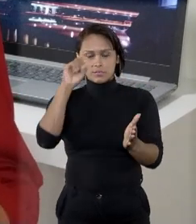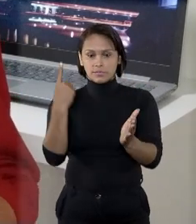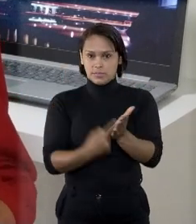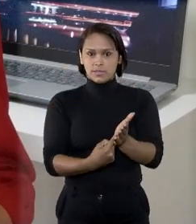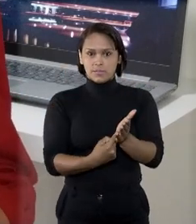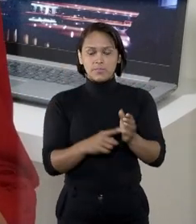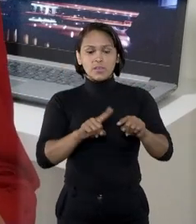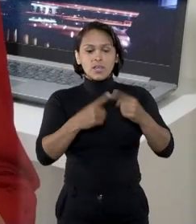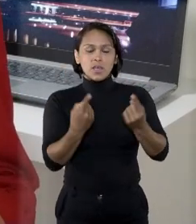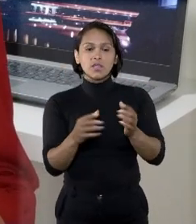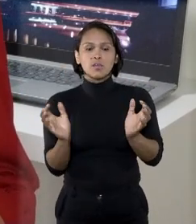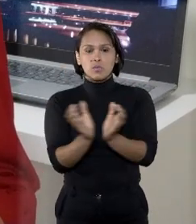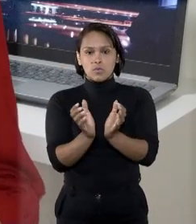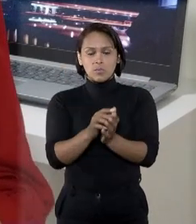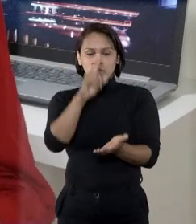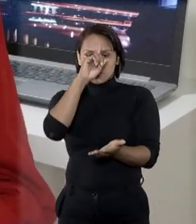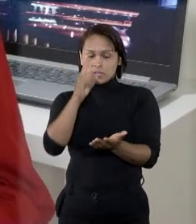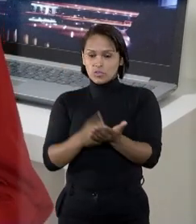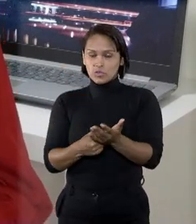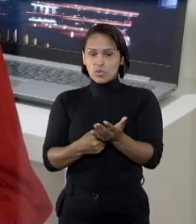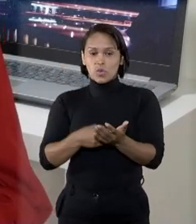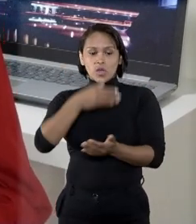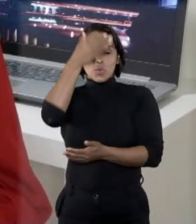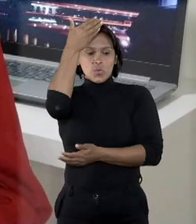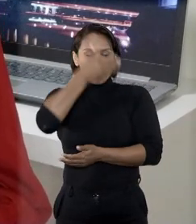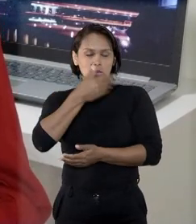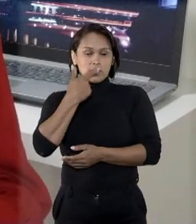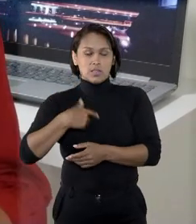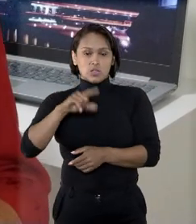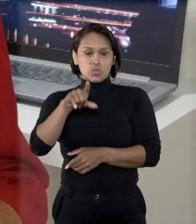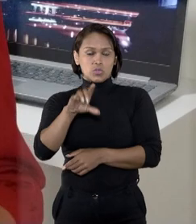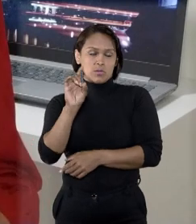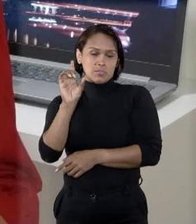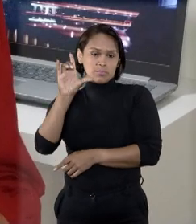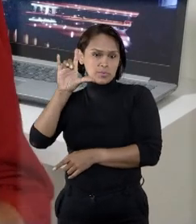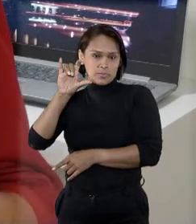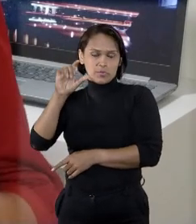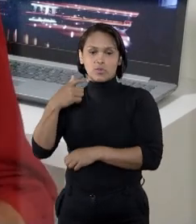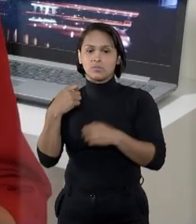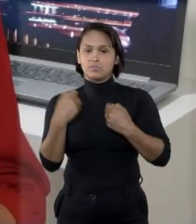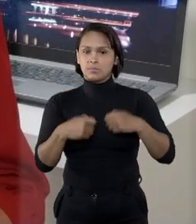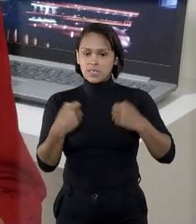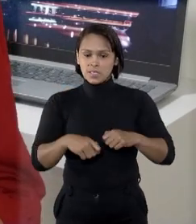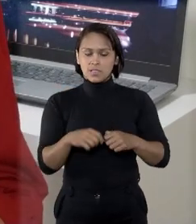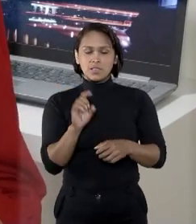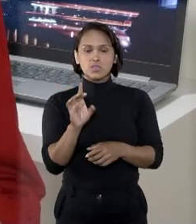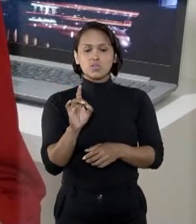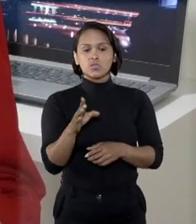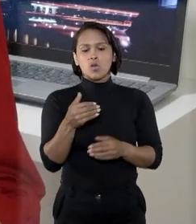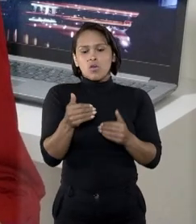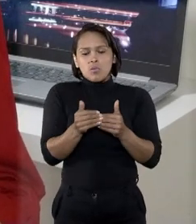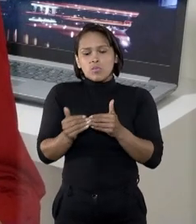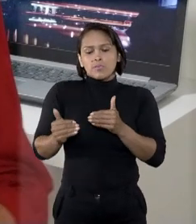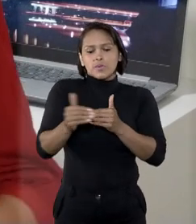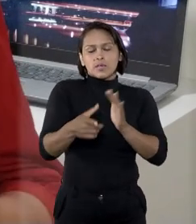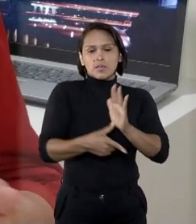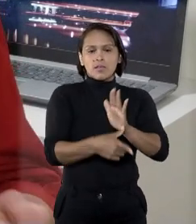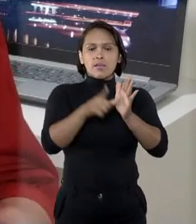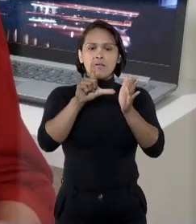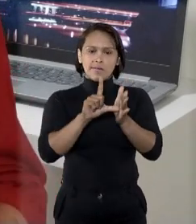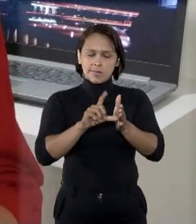ato. Desta forma, a turma decidiu que o reconhecimento do suspeito por fotografia tem de ser visto apenas como